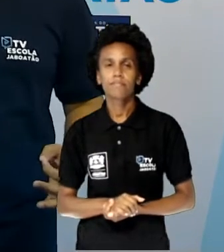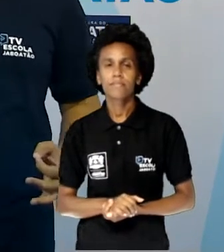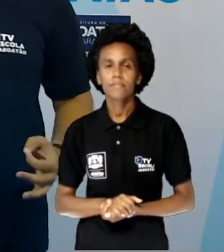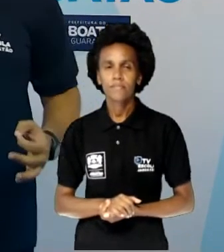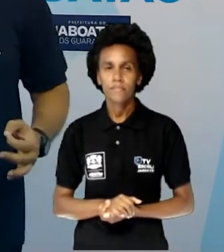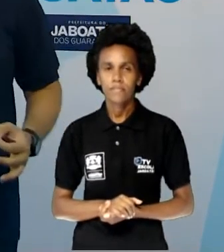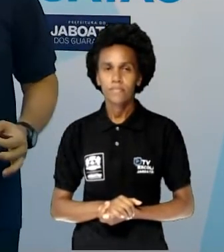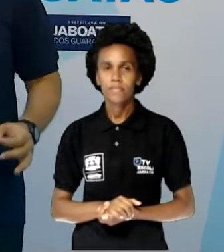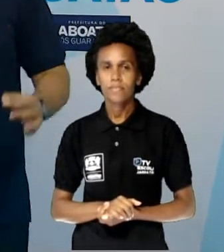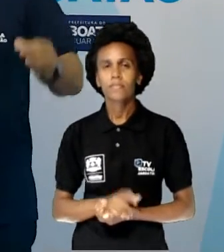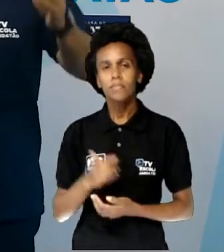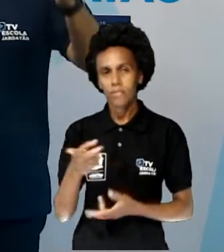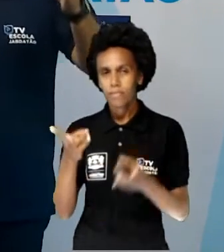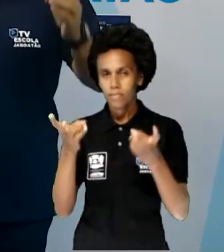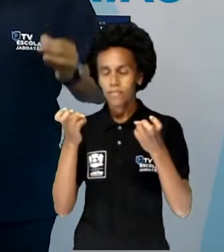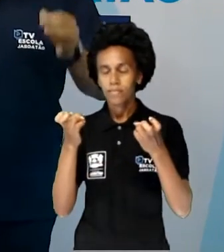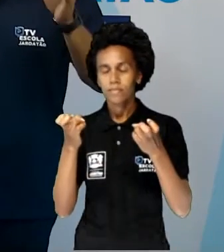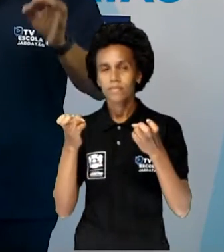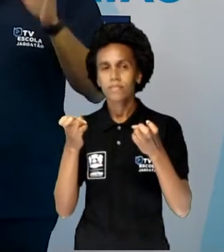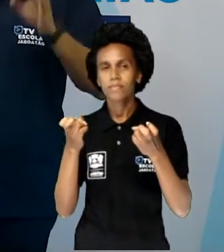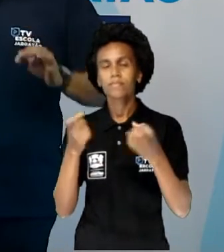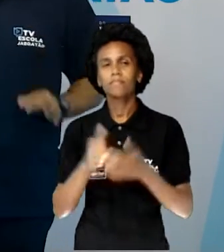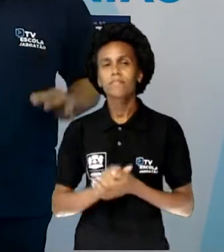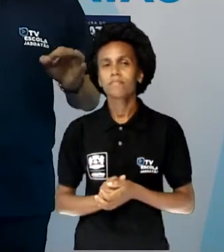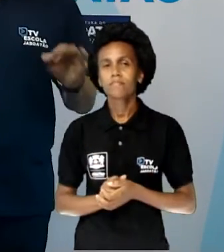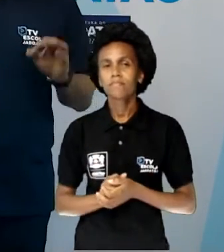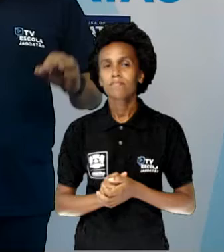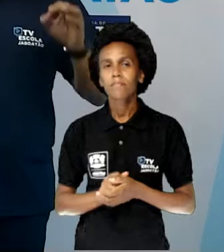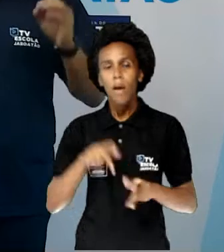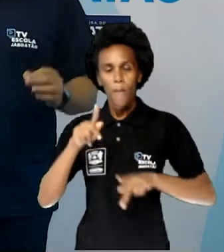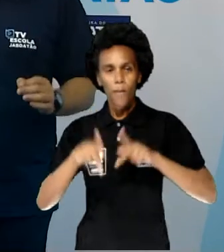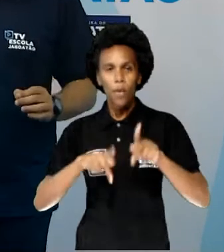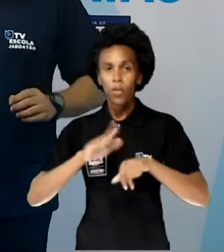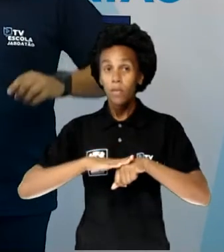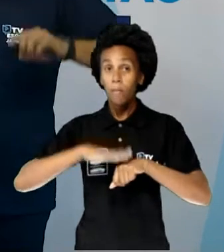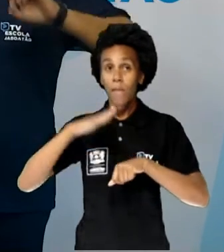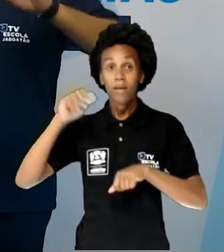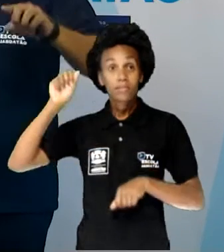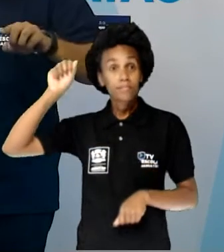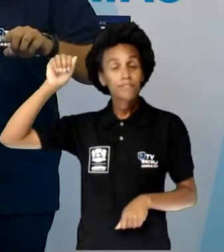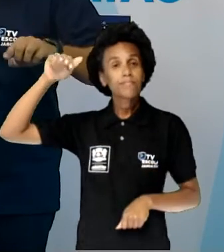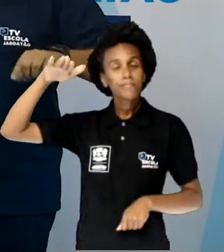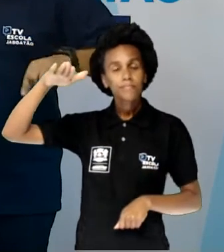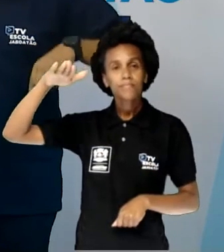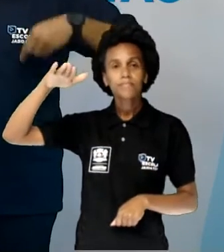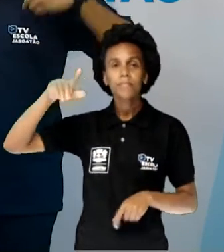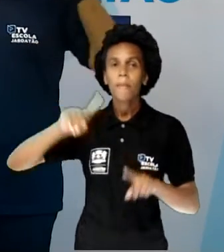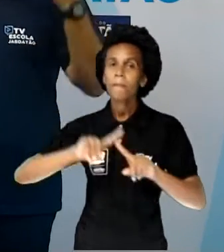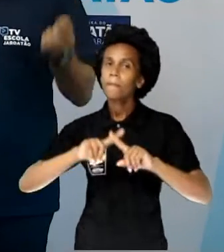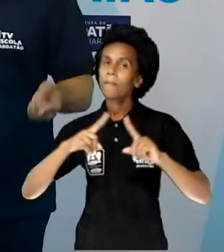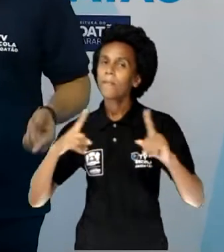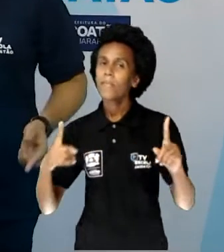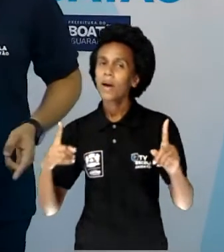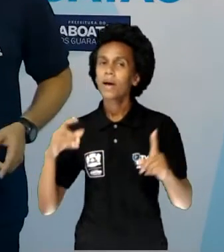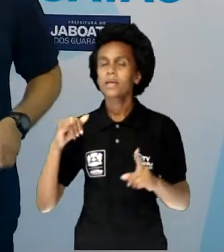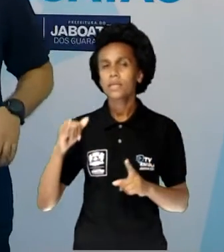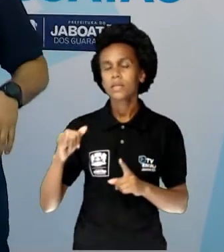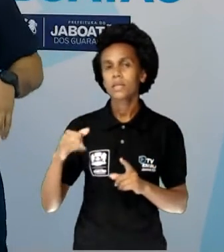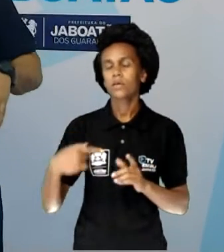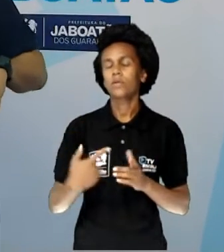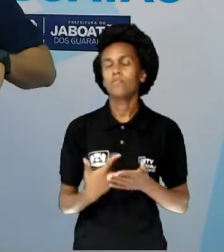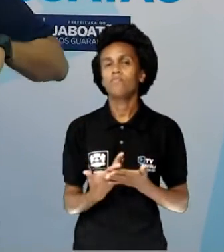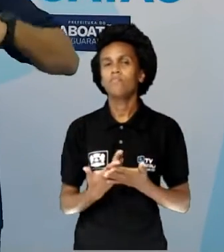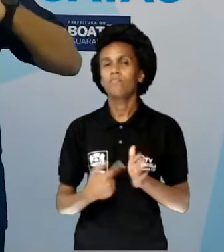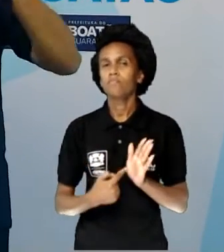adulta. Você já notou aí? População predominantemente adulta. Porém, se eu fosse fazer uma projeção